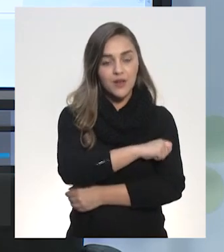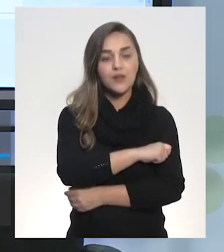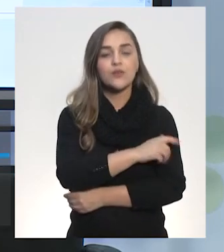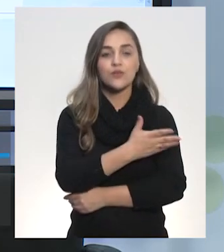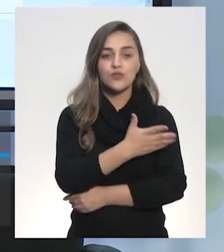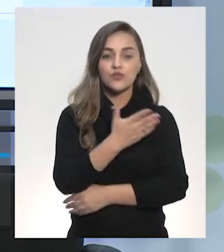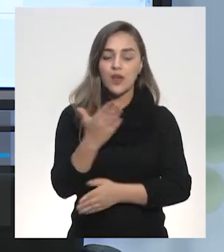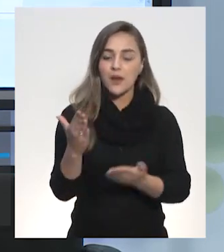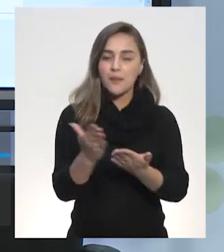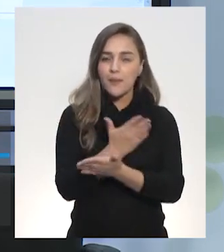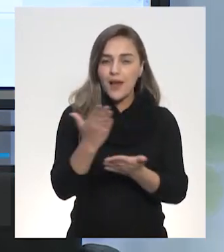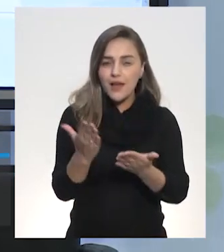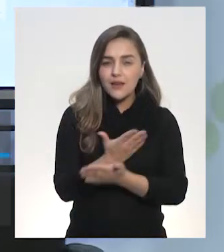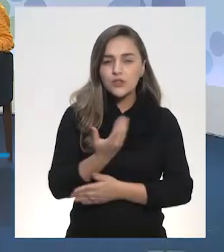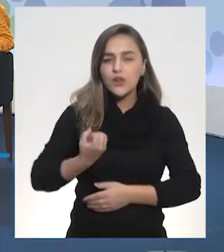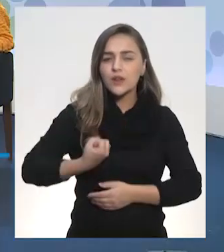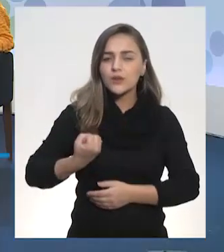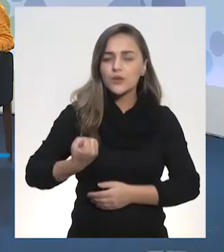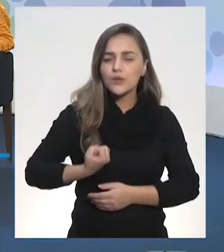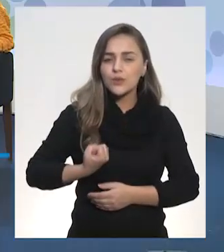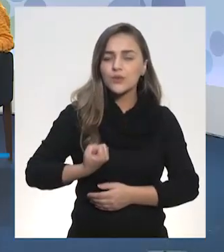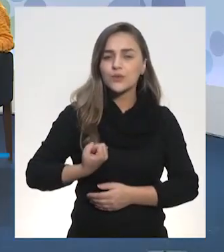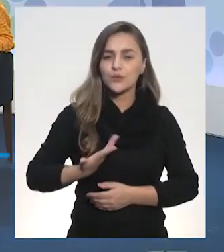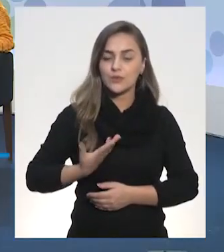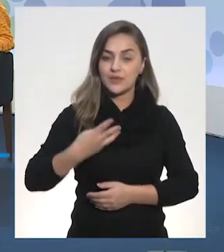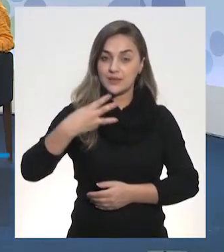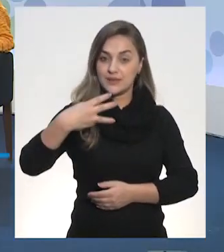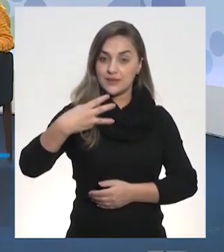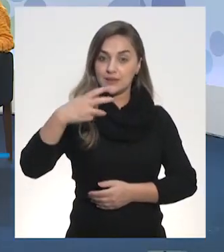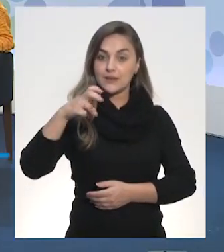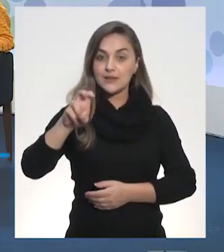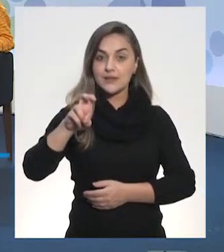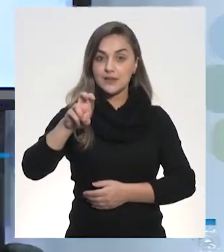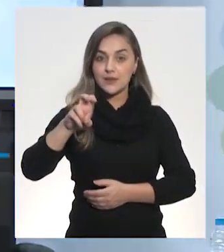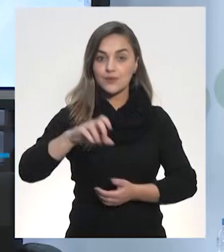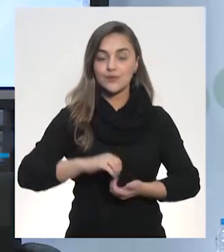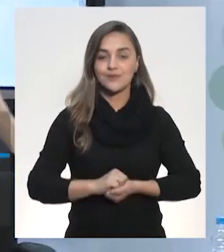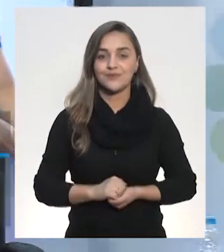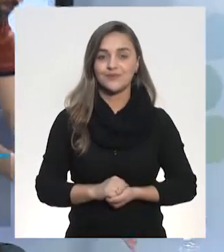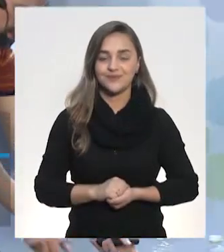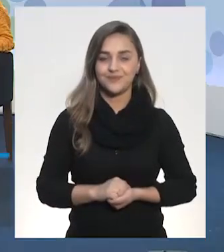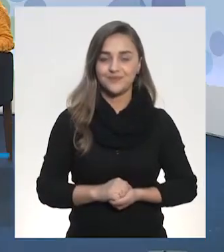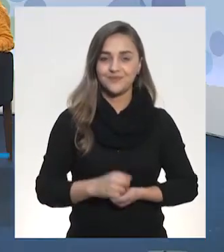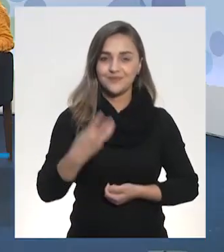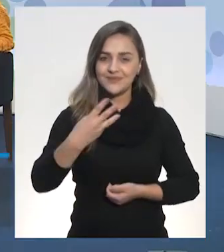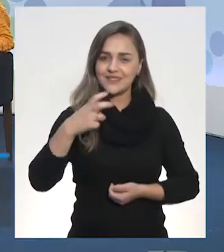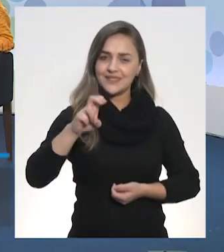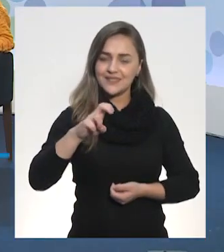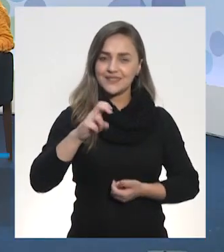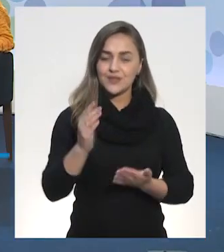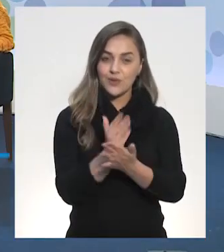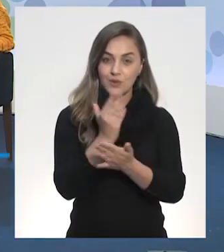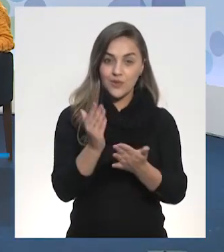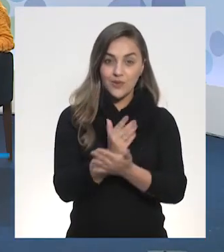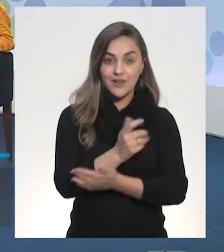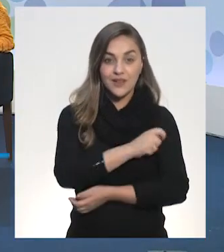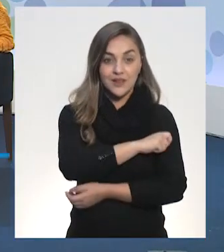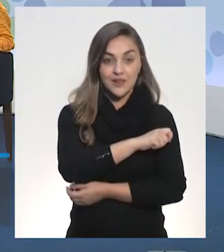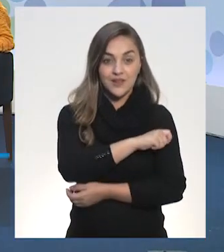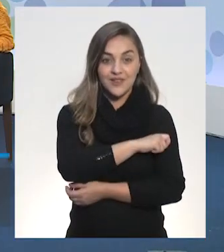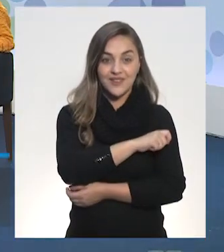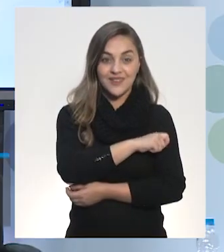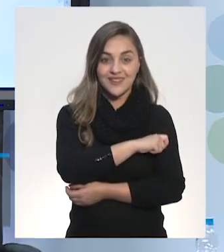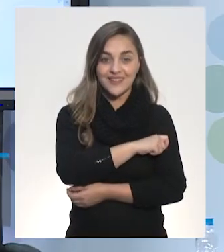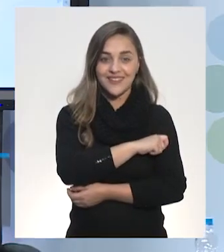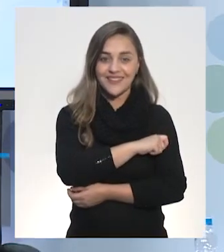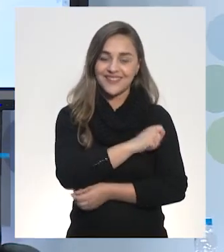na página 35. 35, isso, está na página 35 do caderno. Até fazer a propaganda do caderno.